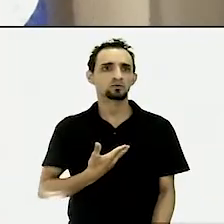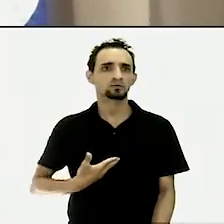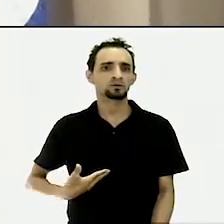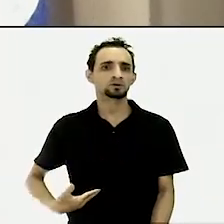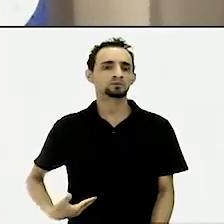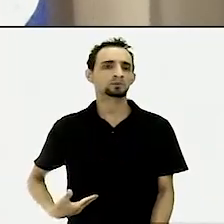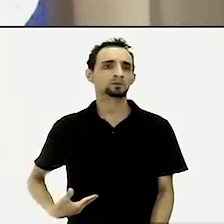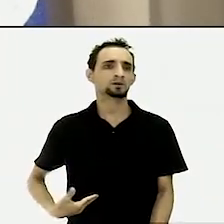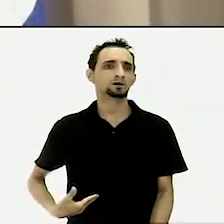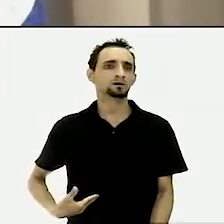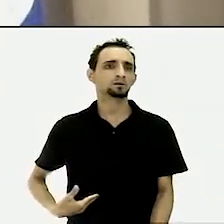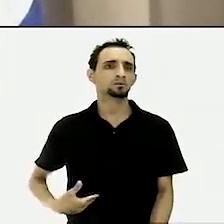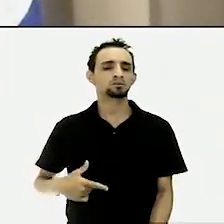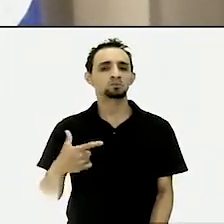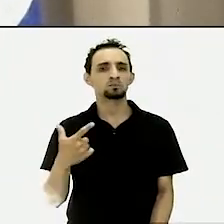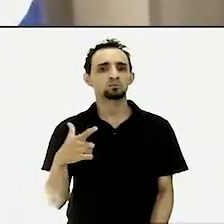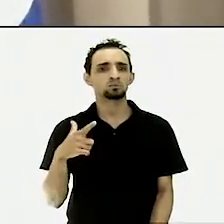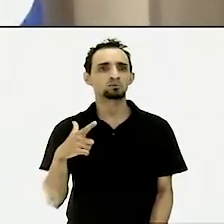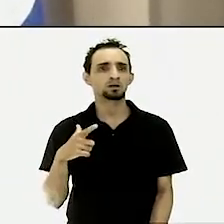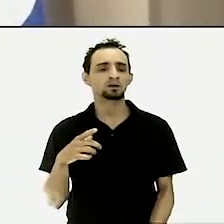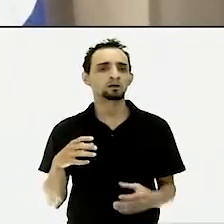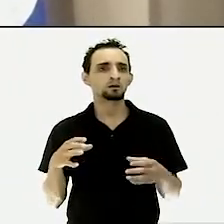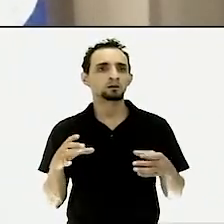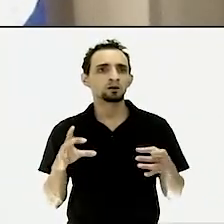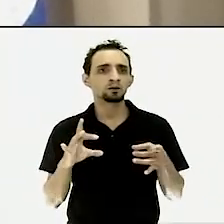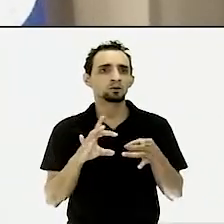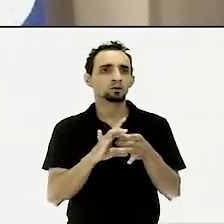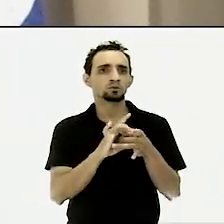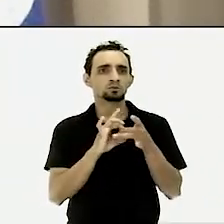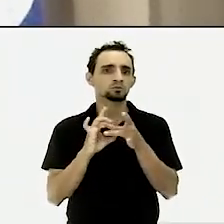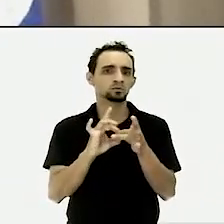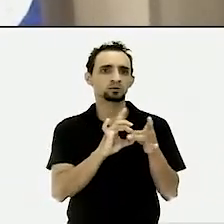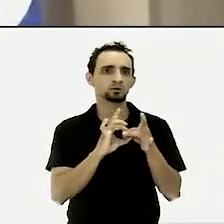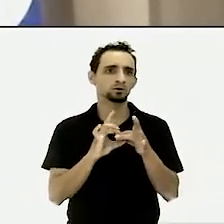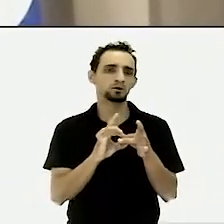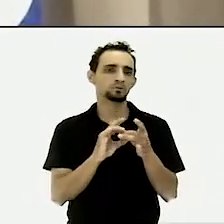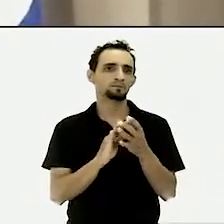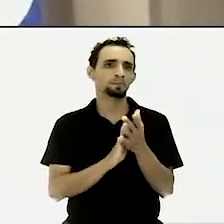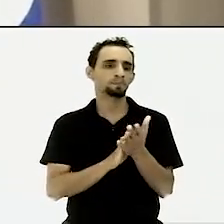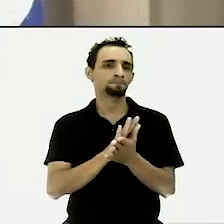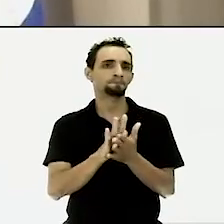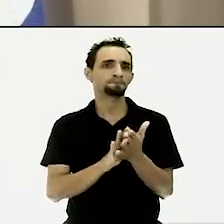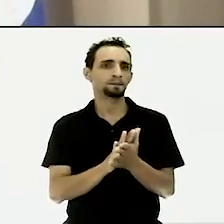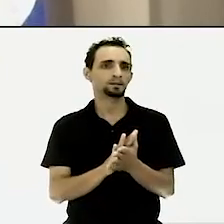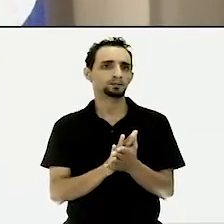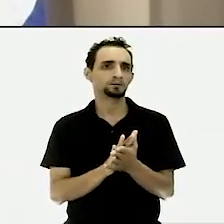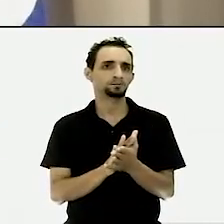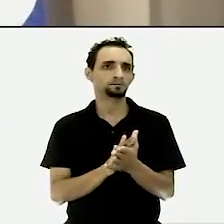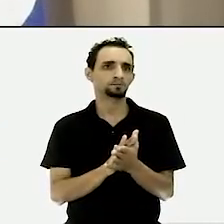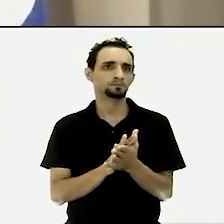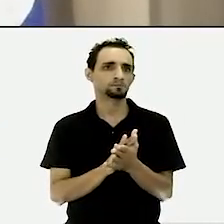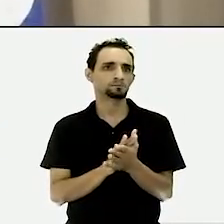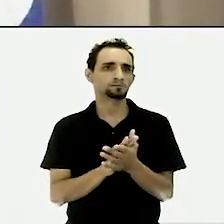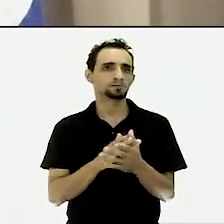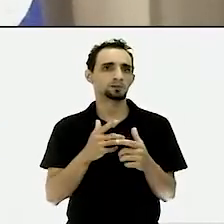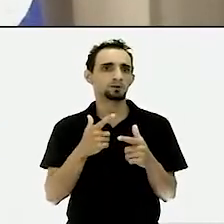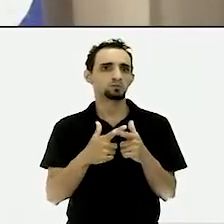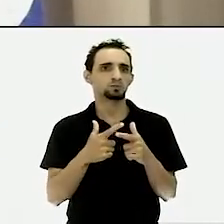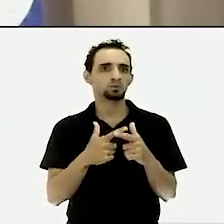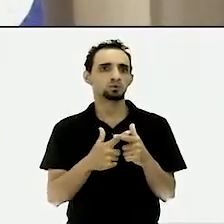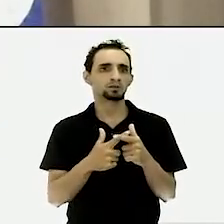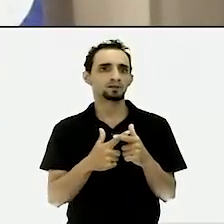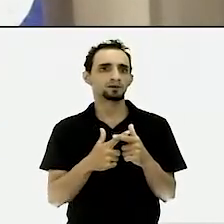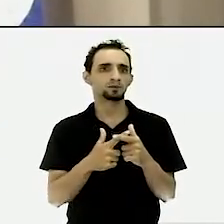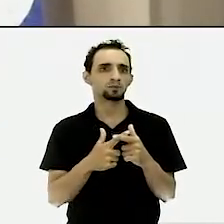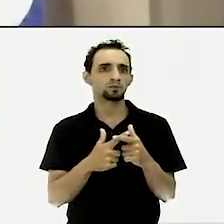muito, porque é uma UPA custa muito caro e o governo federal não arca com nem 20% do que